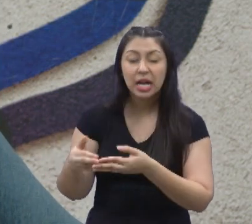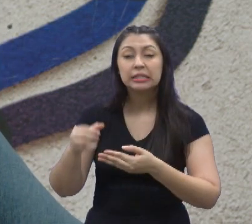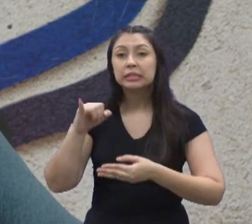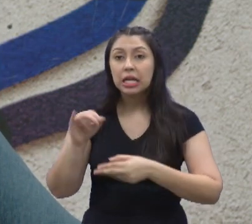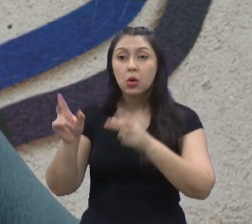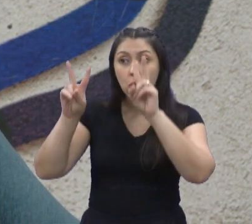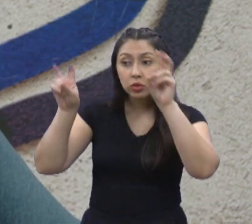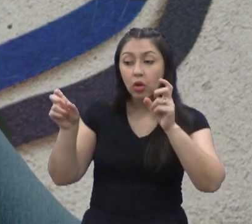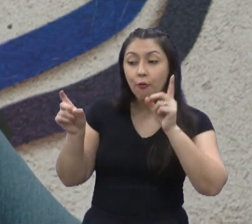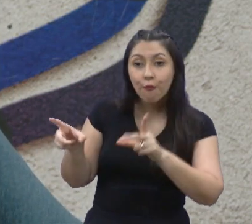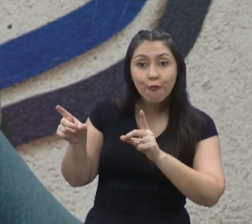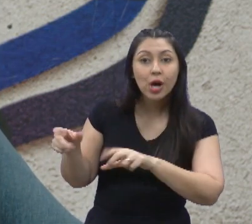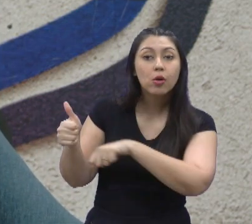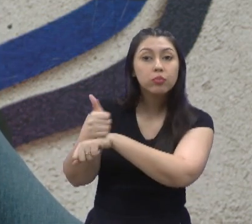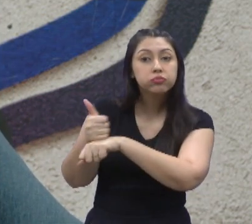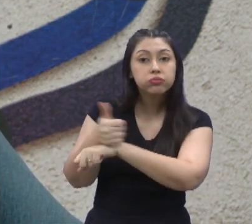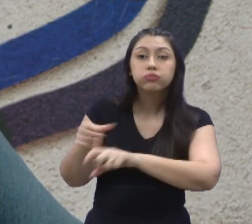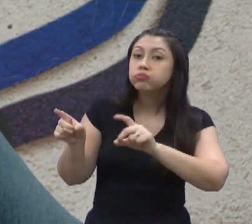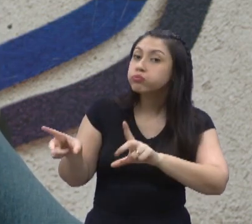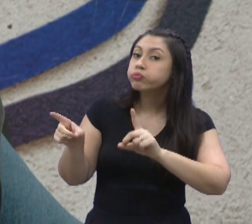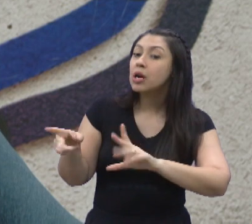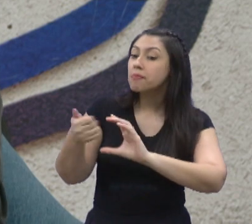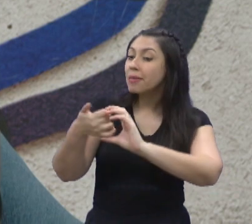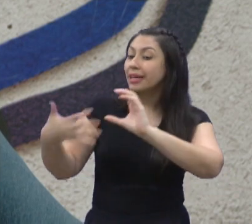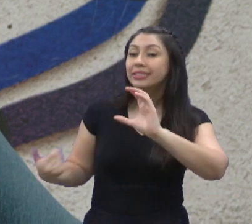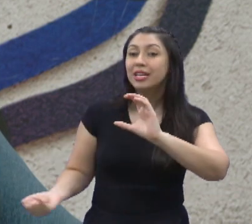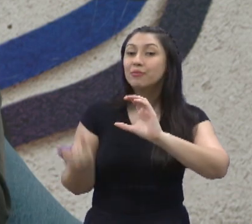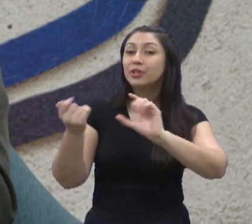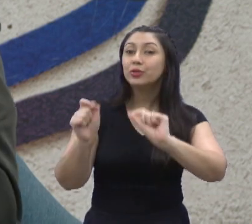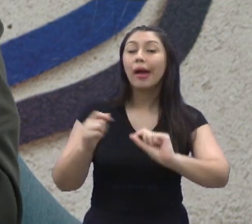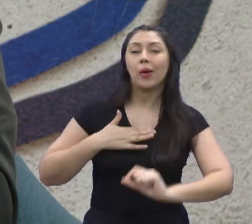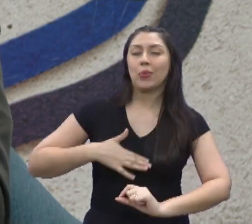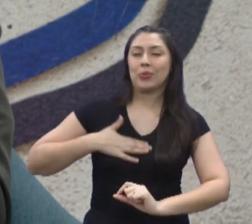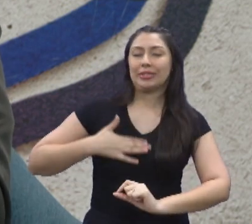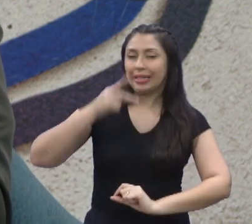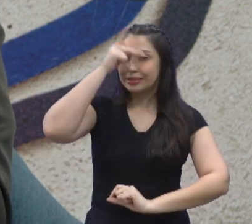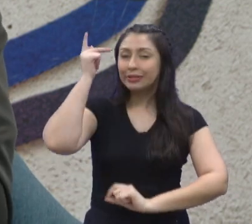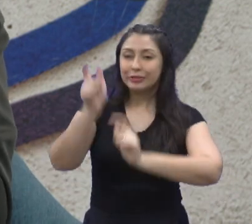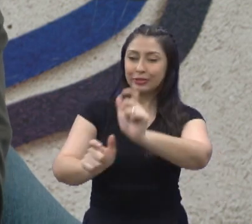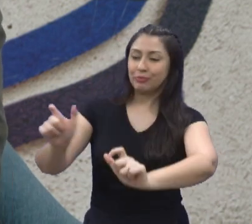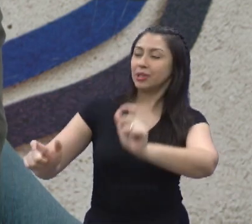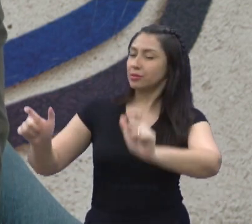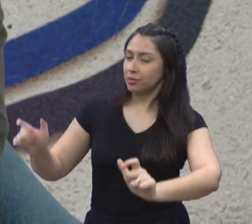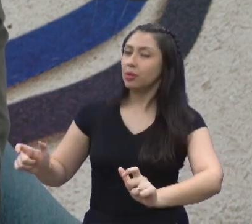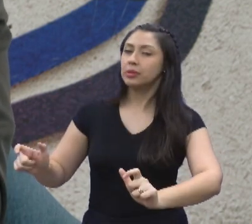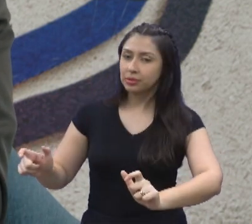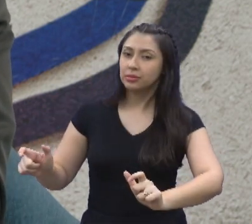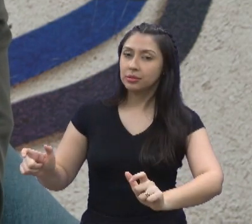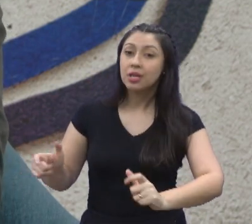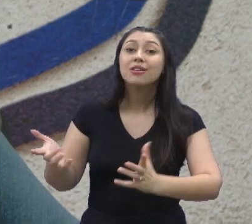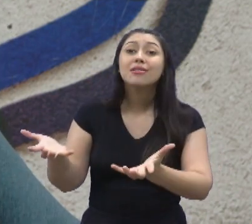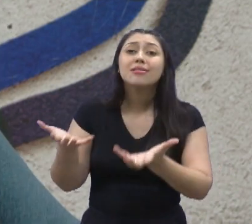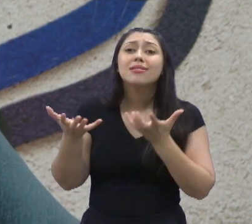falar do profissional vendedor, eu acho que uma característica que é muito importante é gostar de pessoas. Essa é uma característica muito importante, de querer